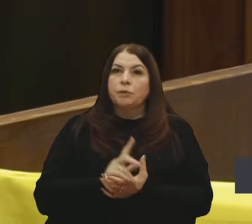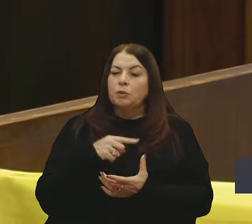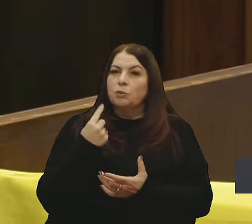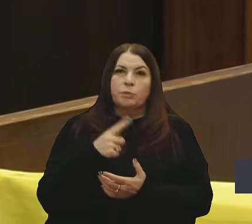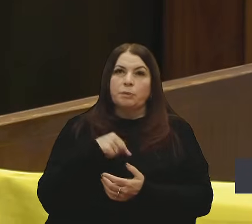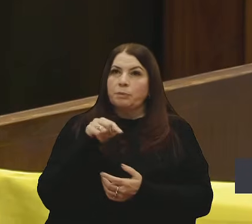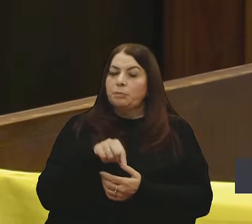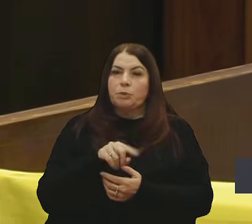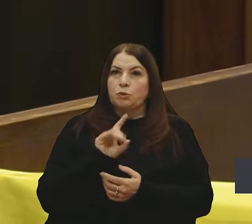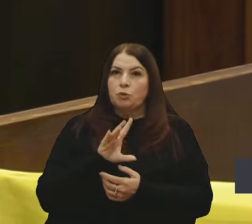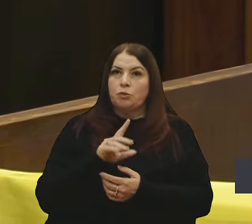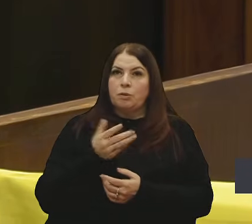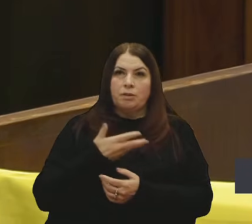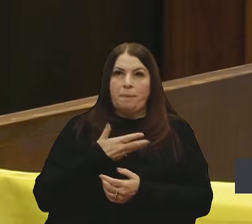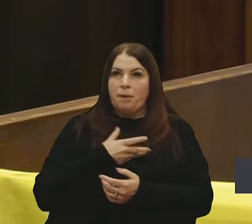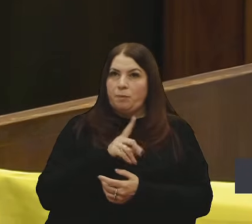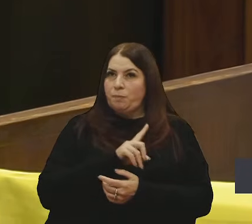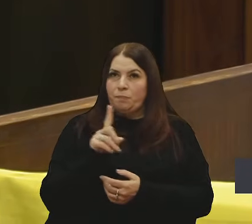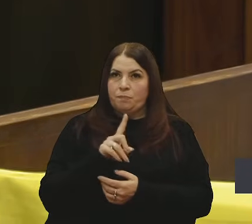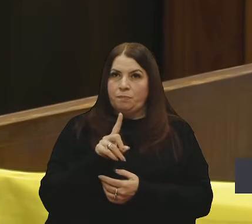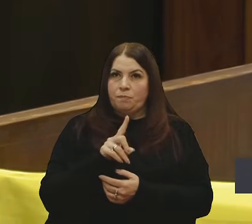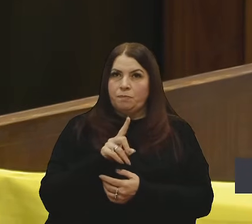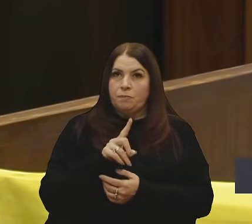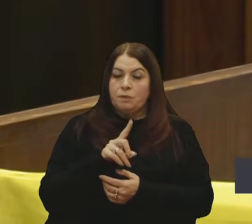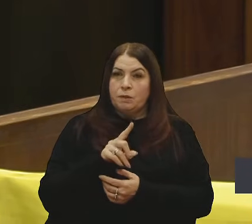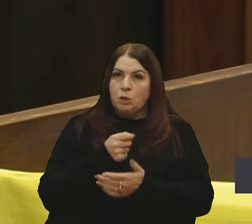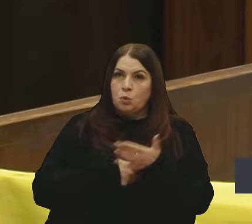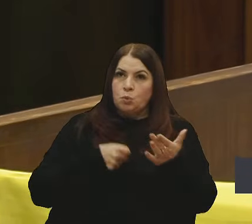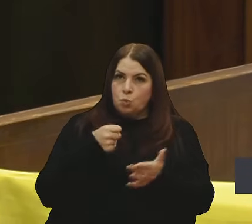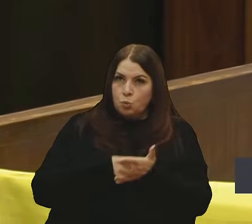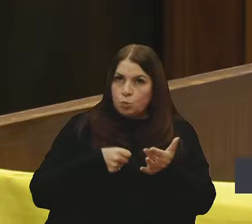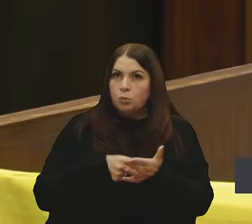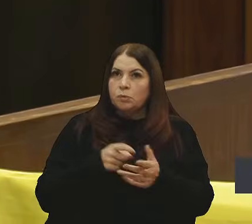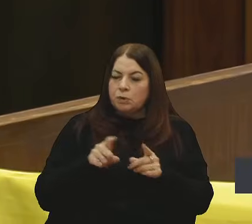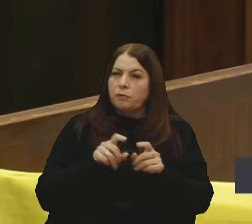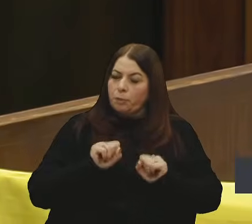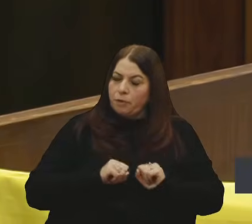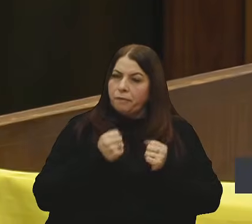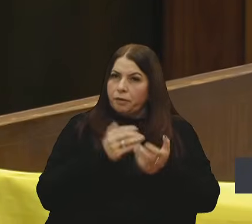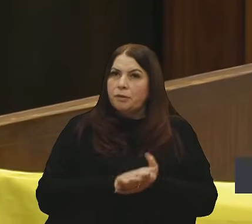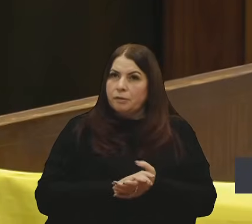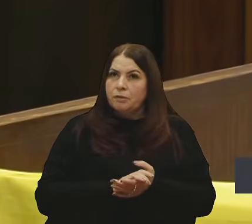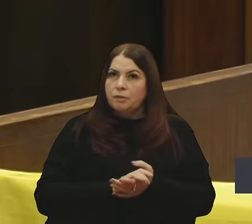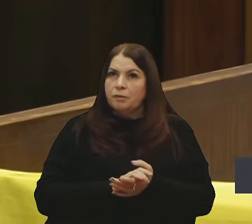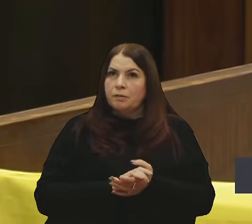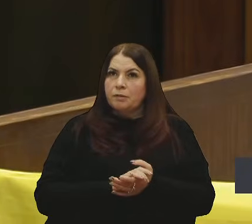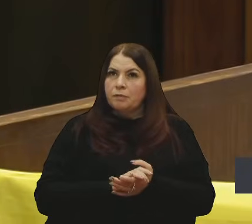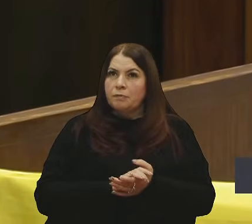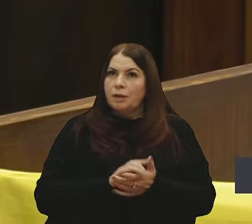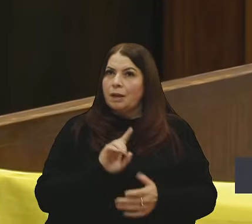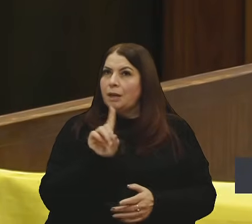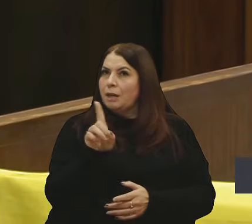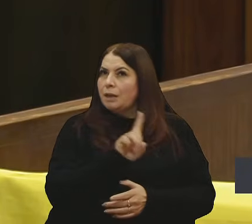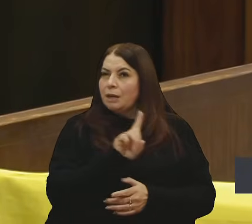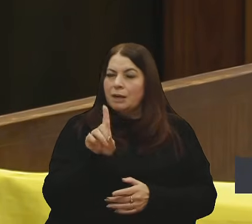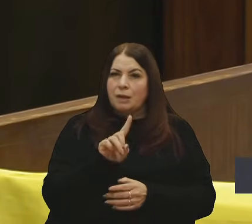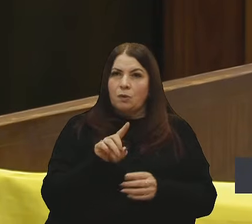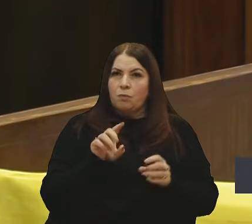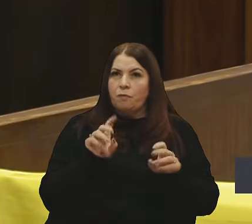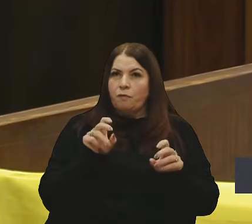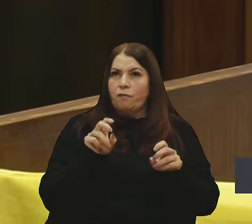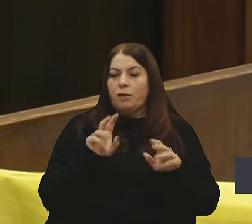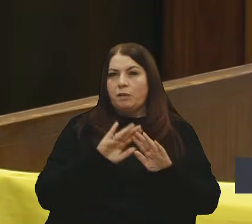estamos aqui só entre amigos. Nós estamos aqui entre lutadores e nós vamos defender a privatização